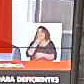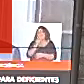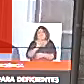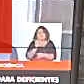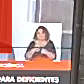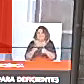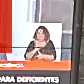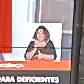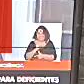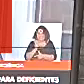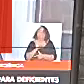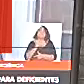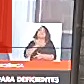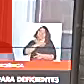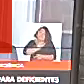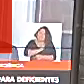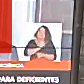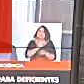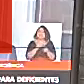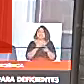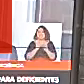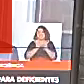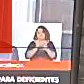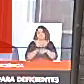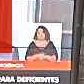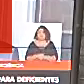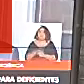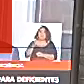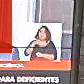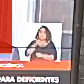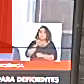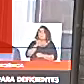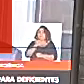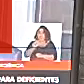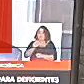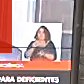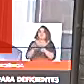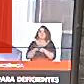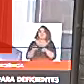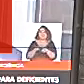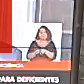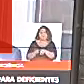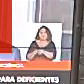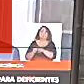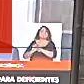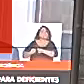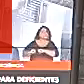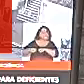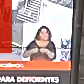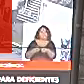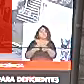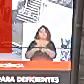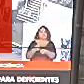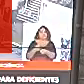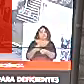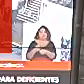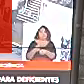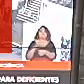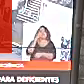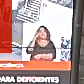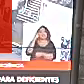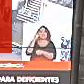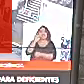Municipal de Carmo do Paranaíba, outra guerreira, defensora da causa no nosso município, né? Lá no Alto